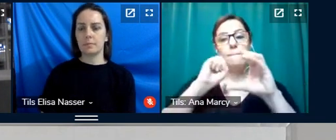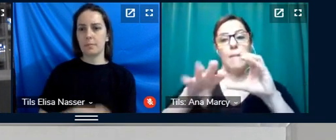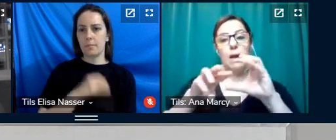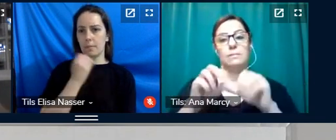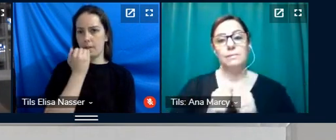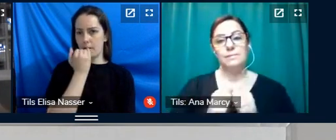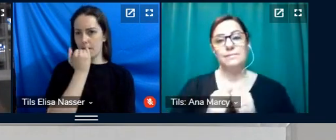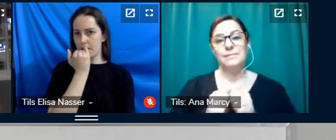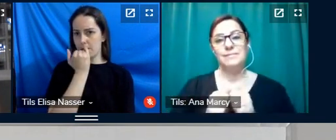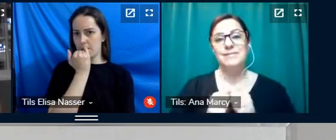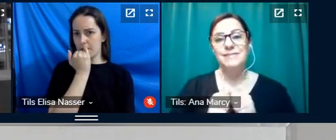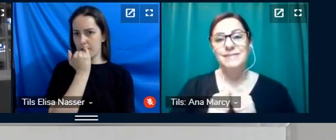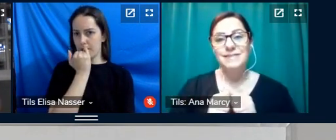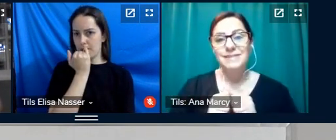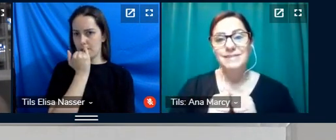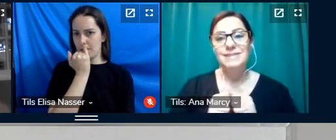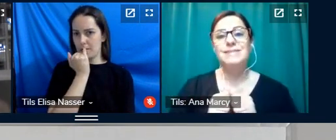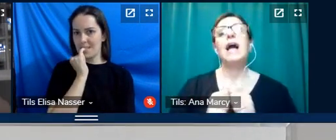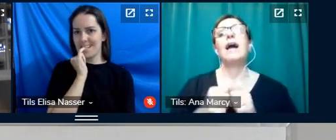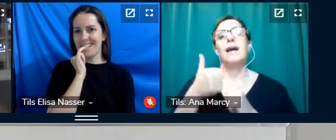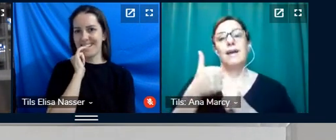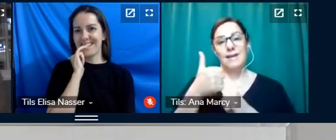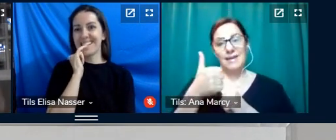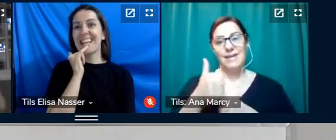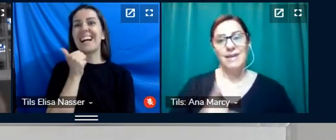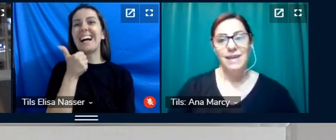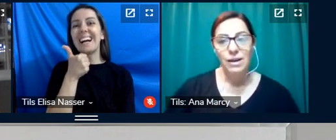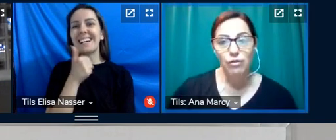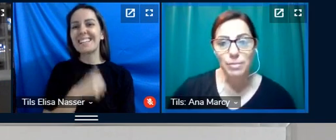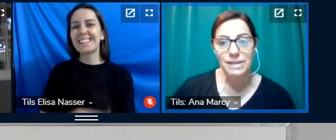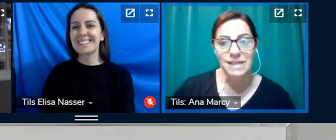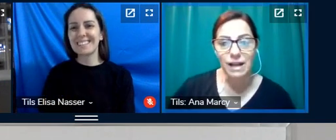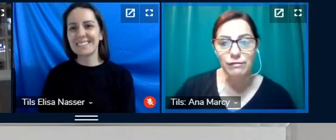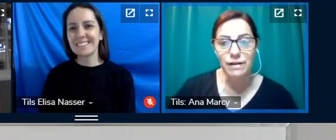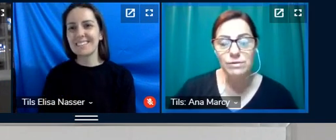E aí eu já vou fazer o upload da gravação. Vamos ver se saiu tudo bem.